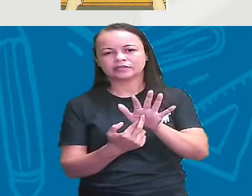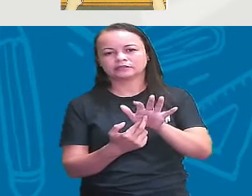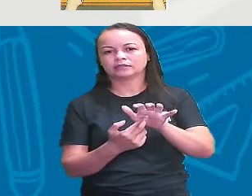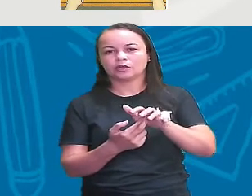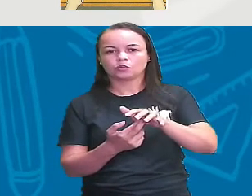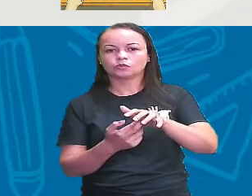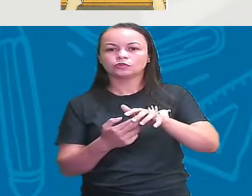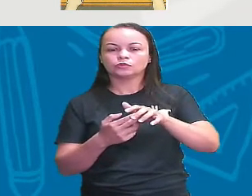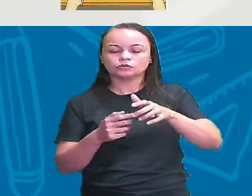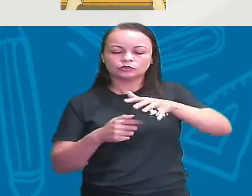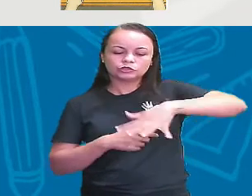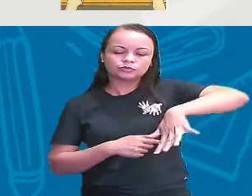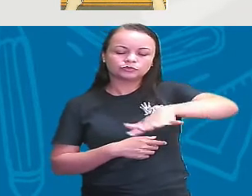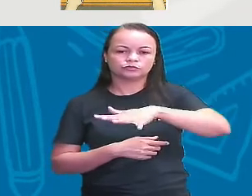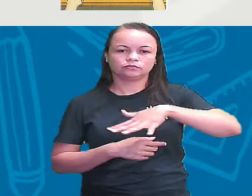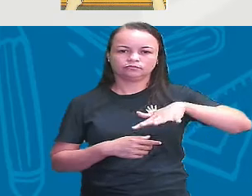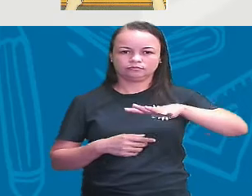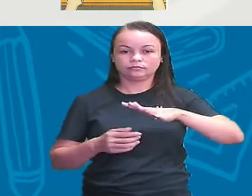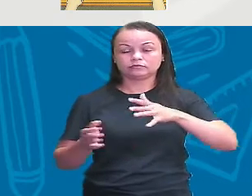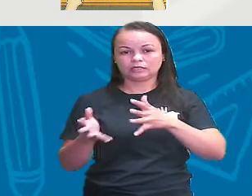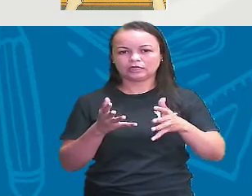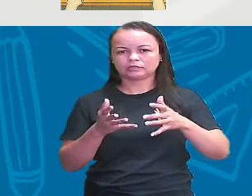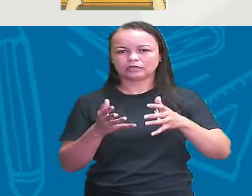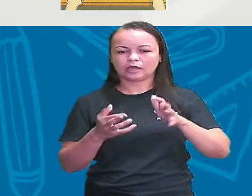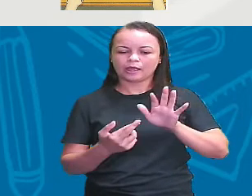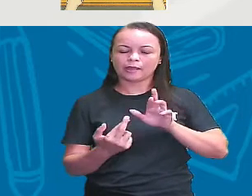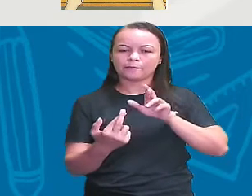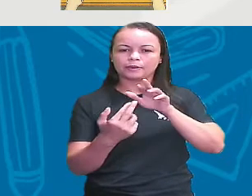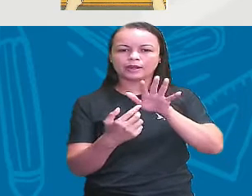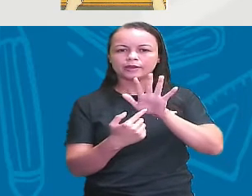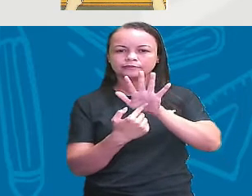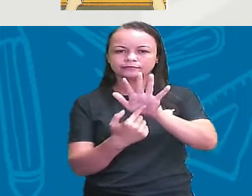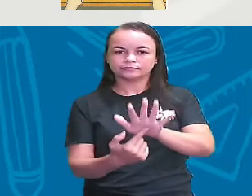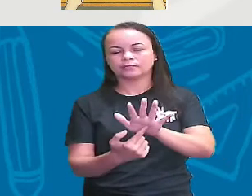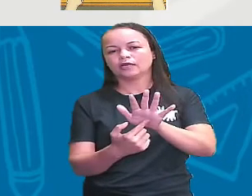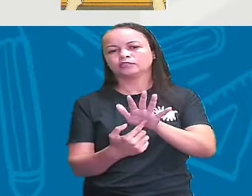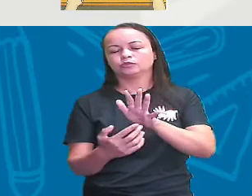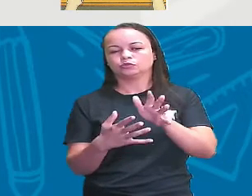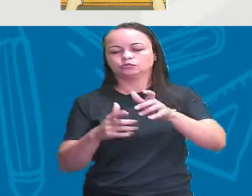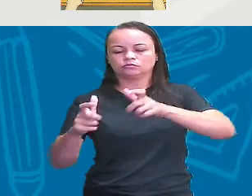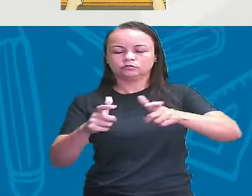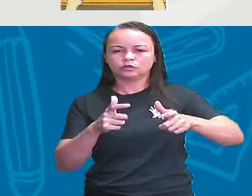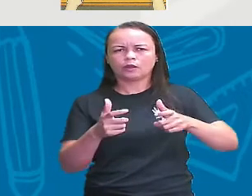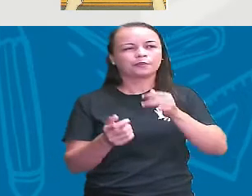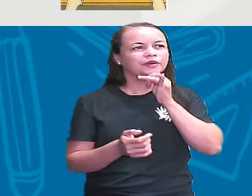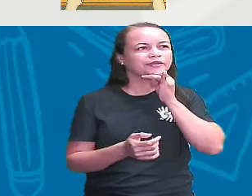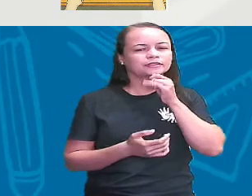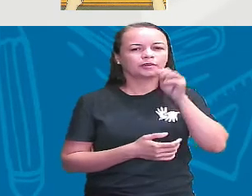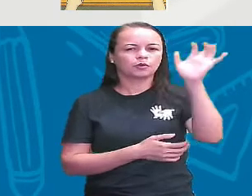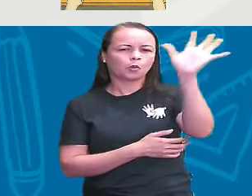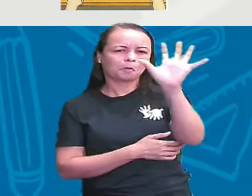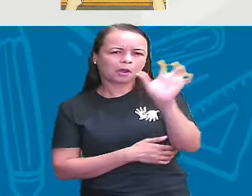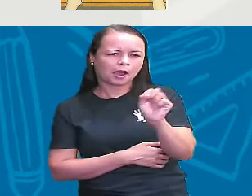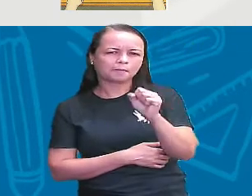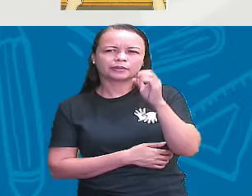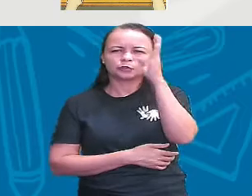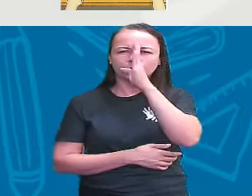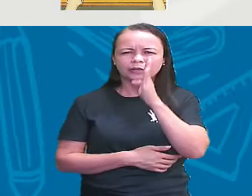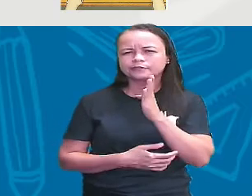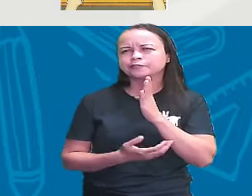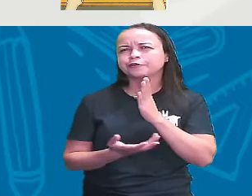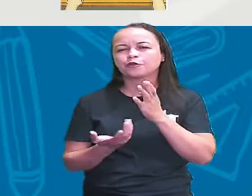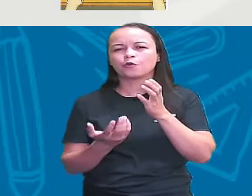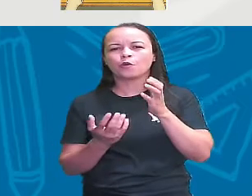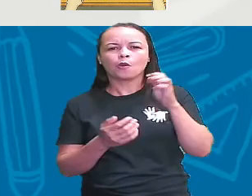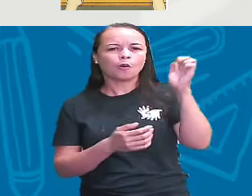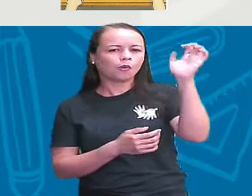está representando aquele determinado local para você. É como a gente tem o mapa do Brasil, o mapa de Pernambuco, o mapa de Vitória, de